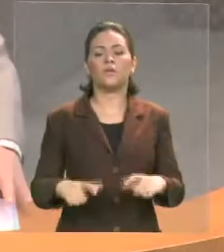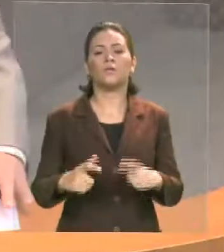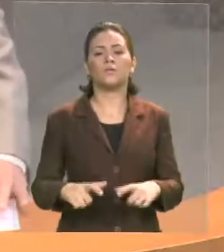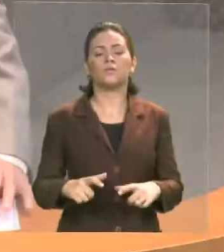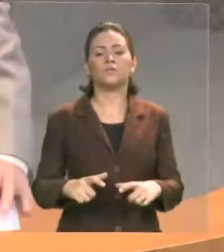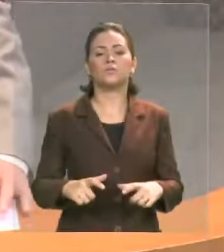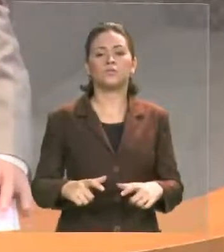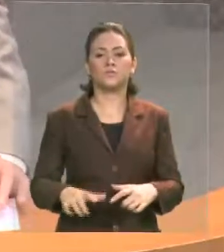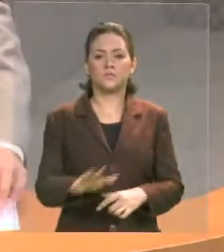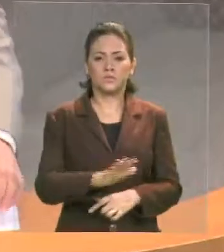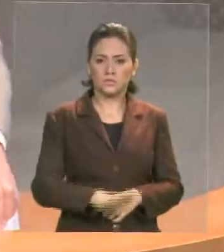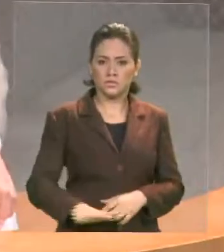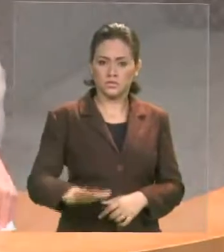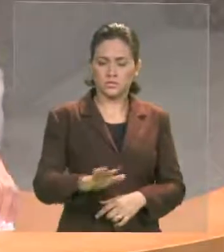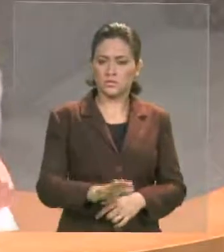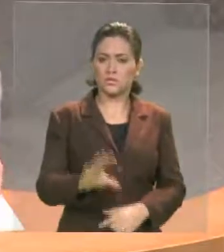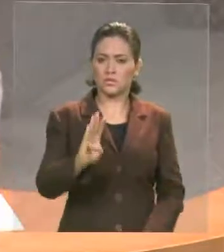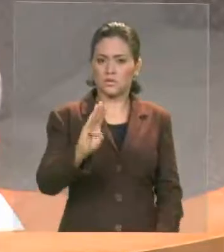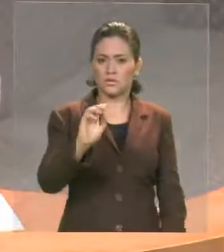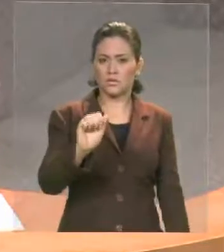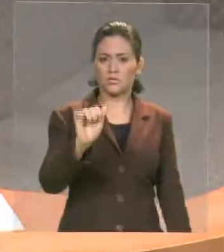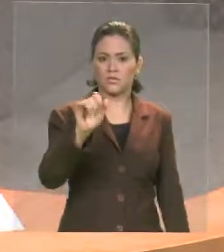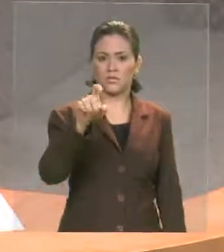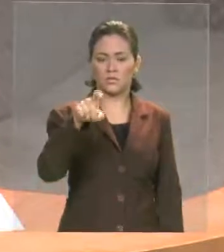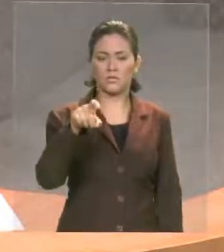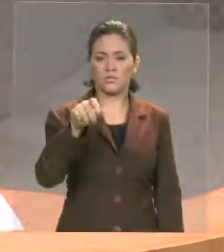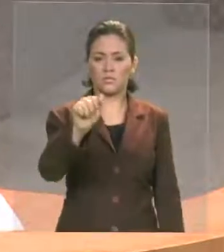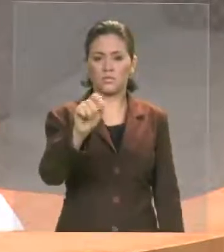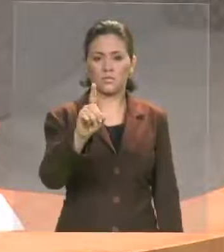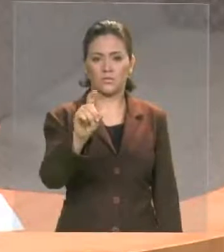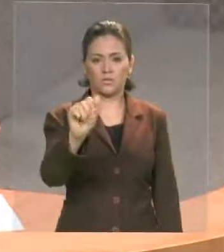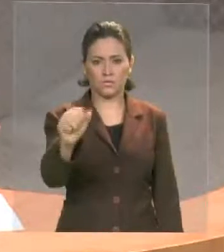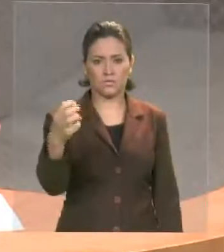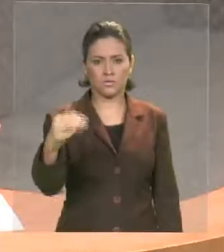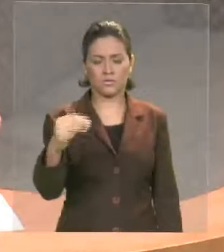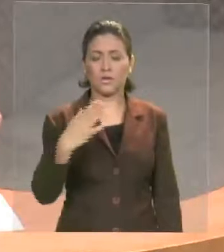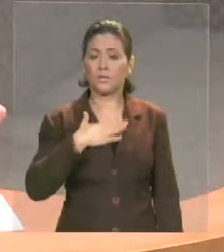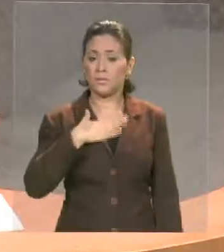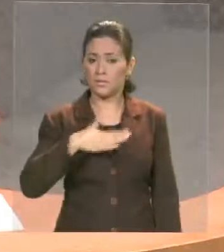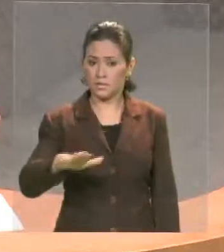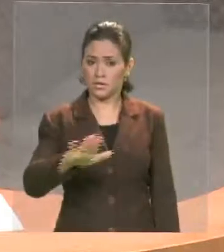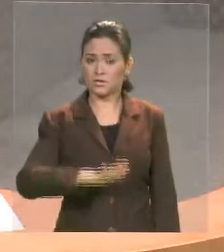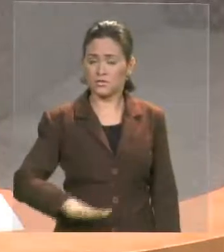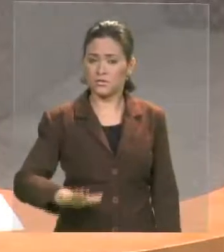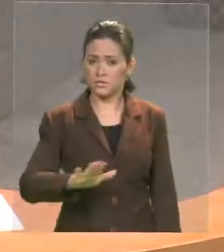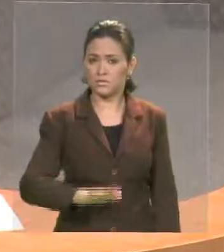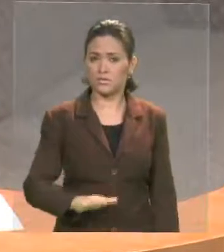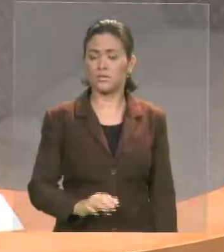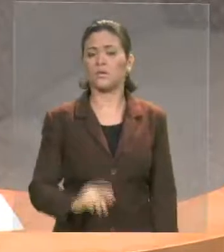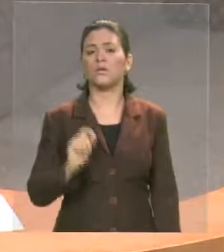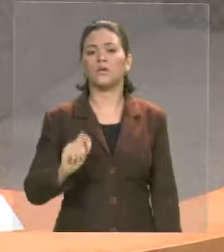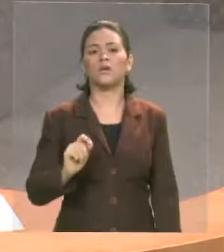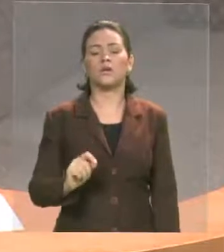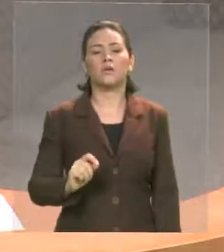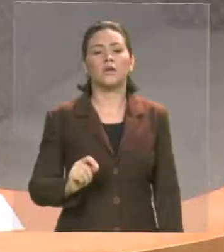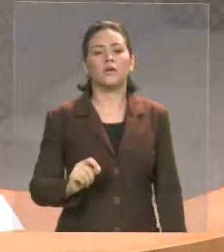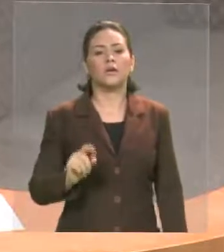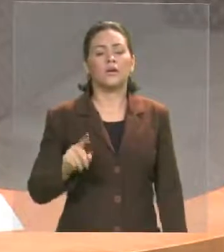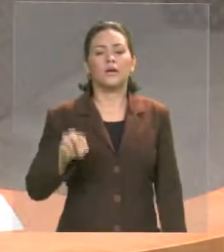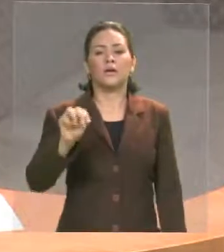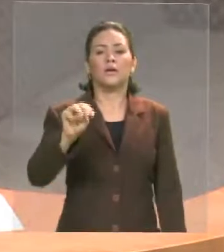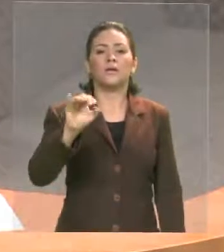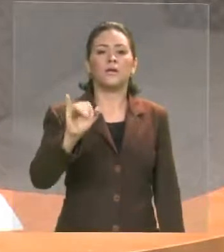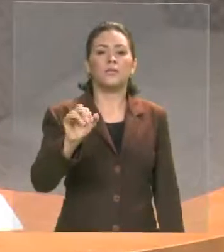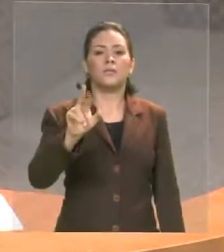região da Baixada Maranhense, a minha região, minha querida Baixada, que é o município de